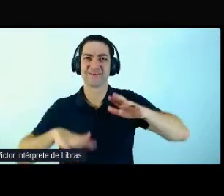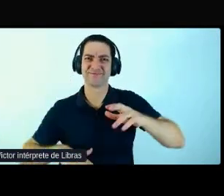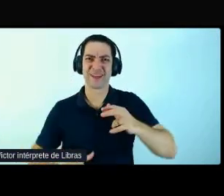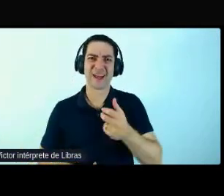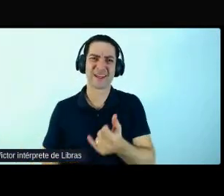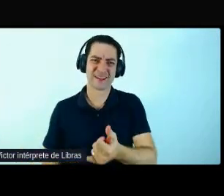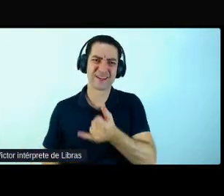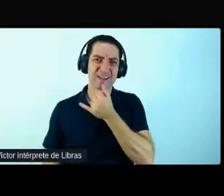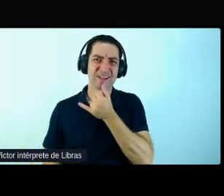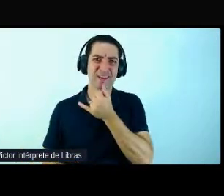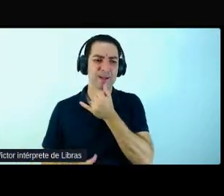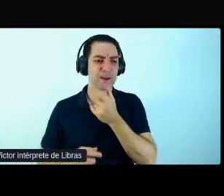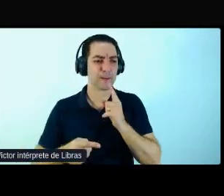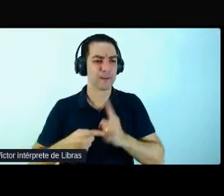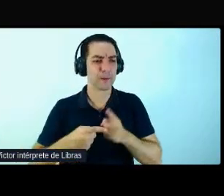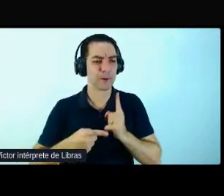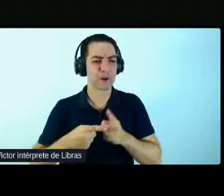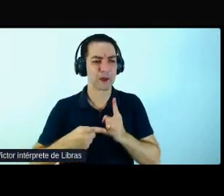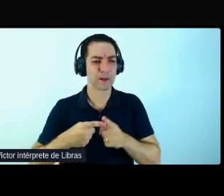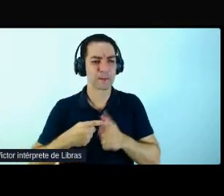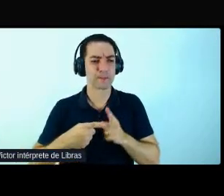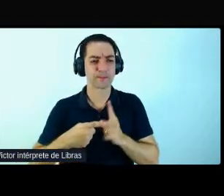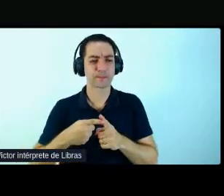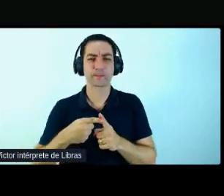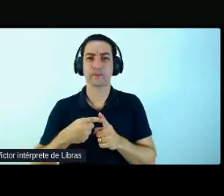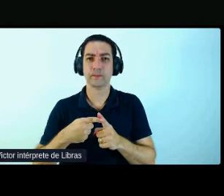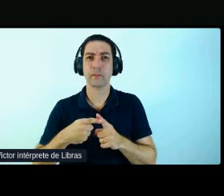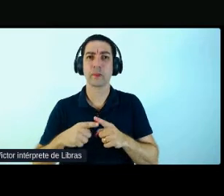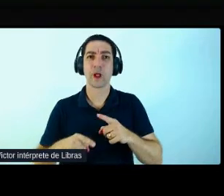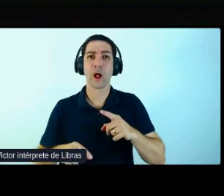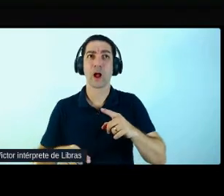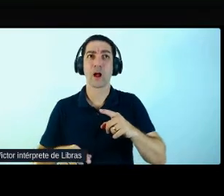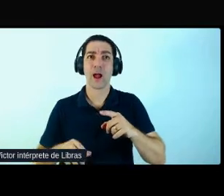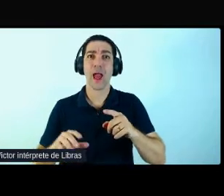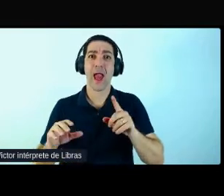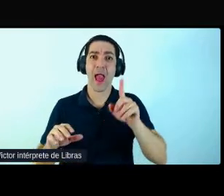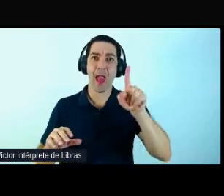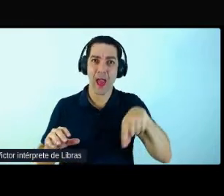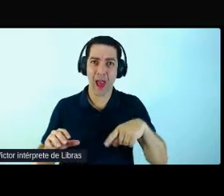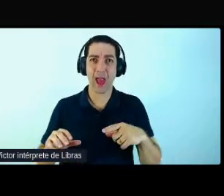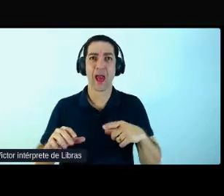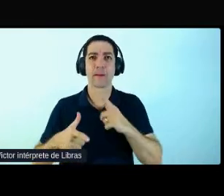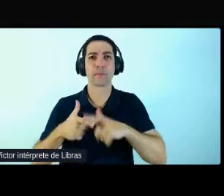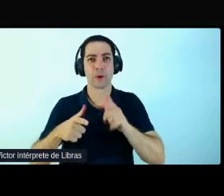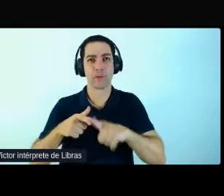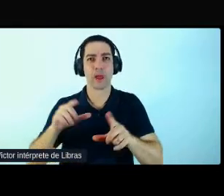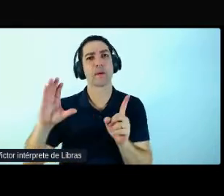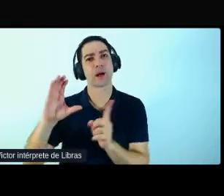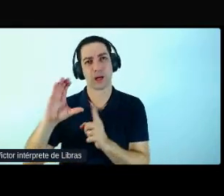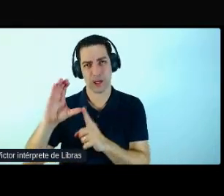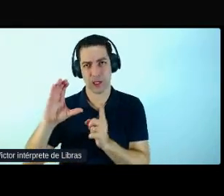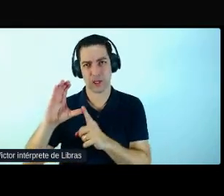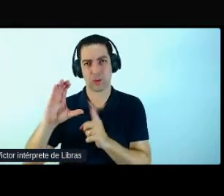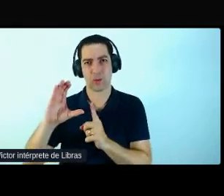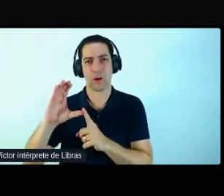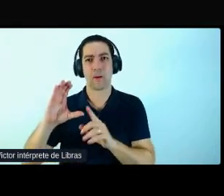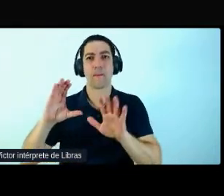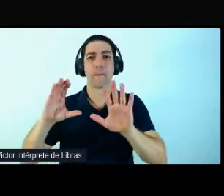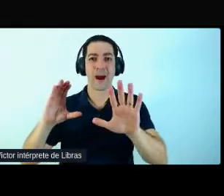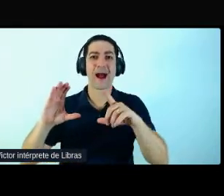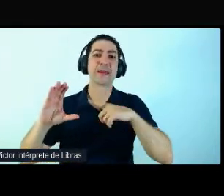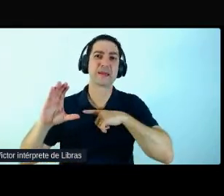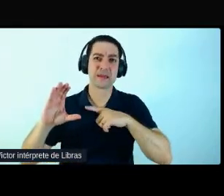risco à saúde, ele é tratado geralmente assim. Então, ele sofre muita violência médica, tá?